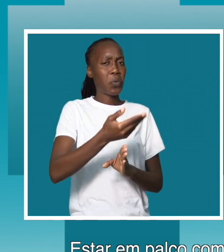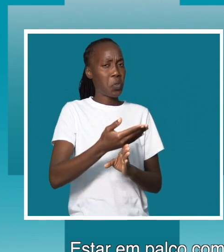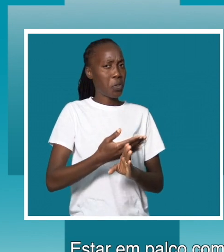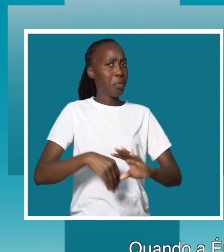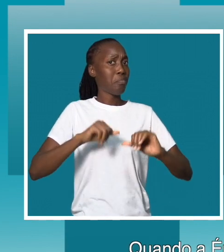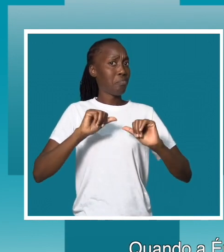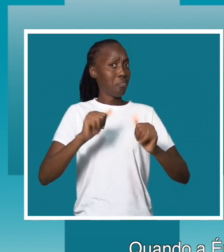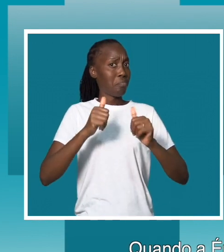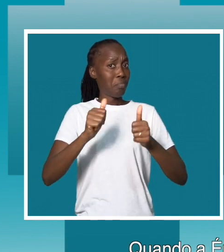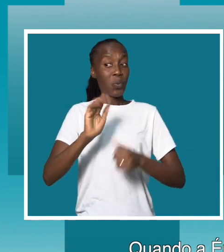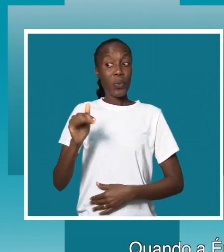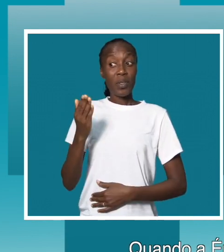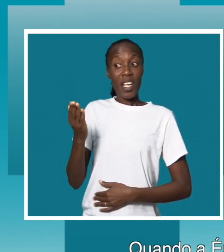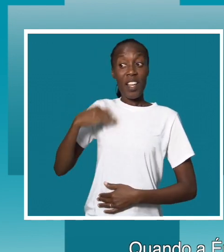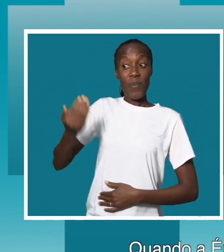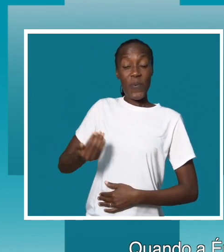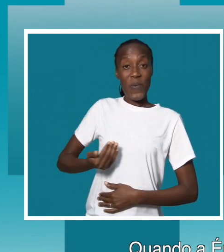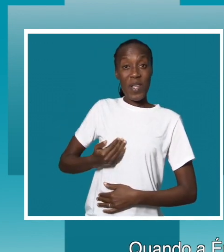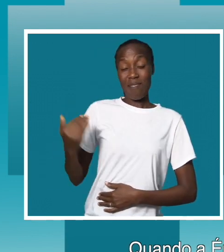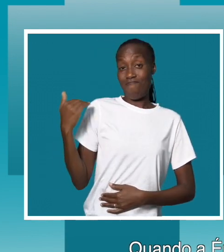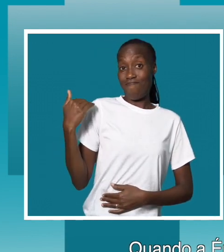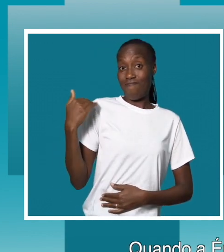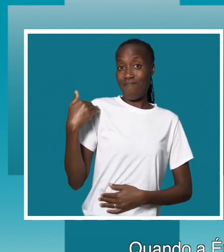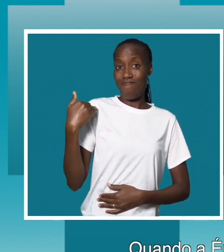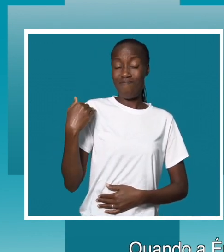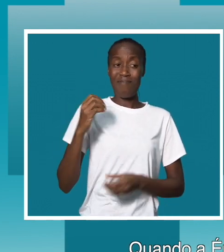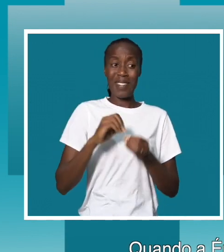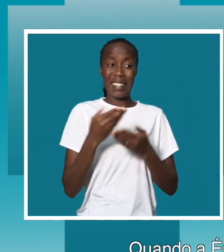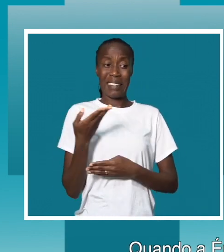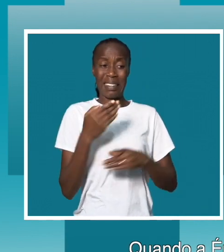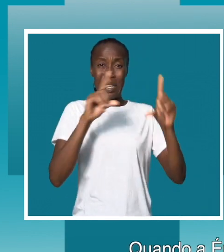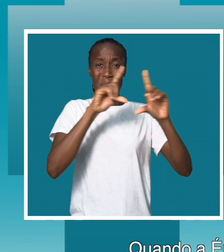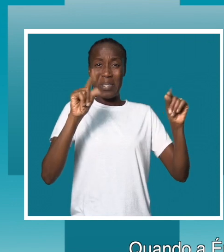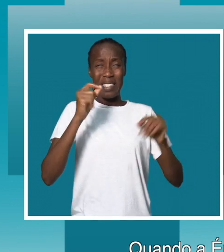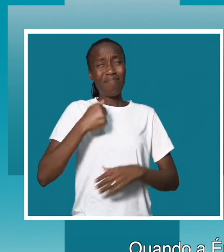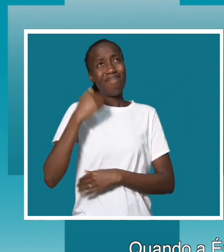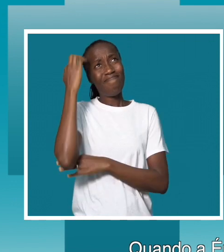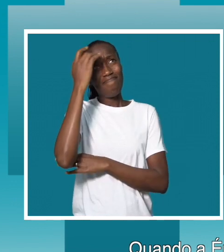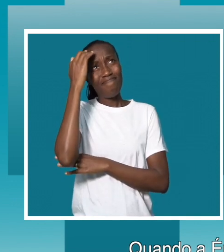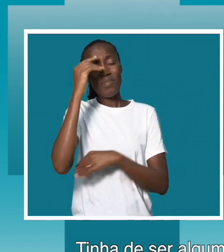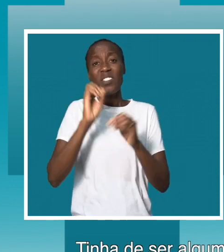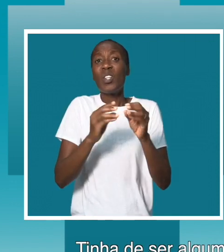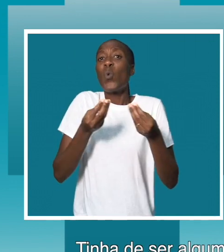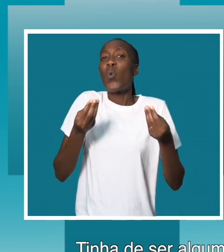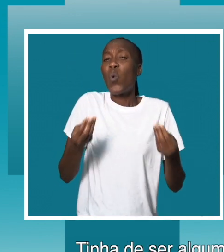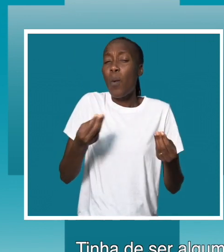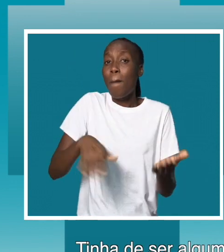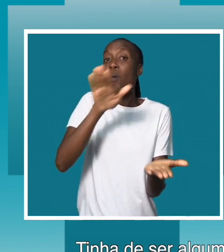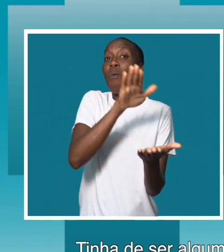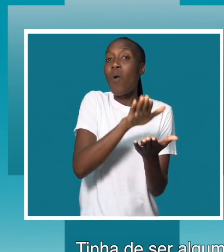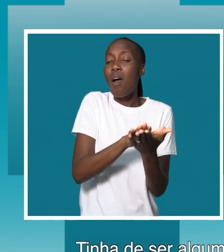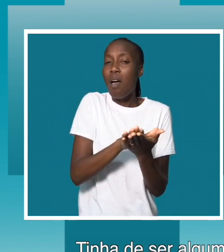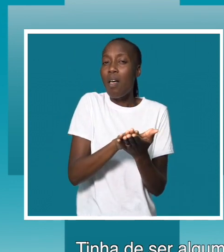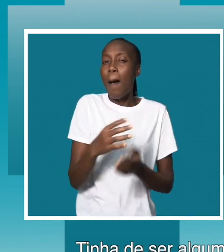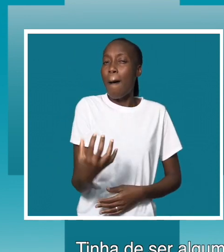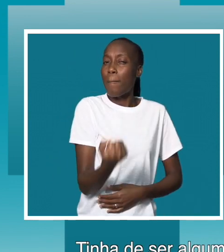foi uma experiência única. Quando a Enia fez-me este desafio, eu pensei logo, o que eu vou levar ao palco? Tinha que ser alguma coisa